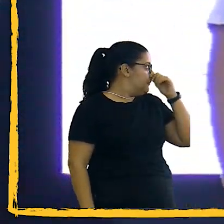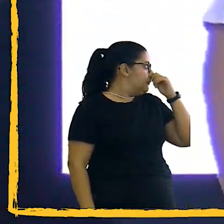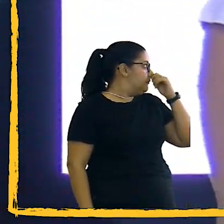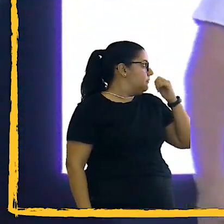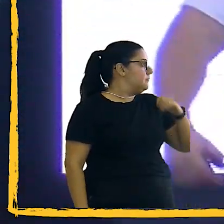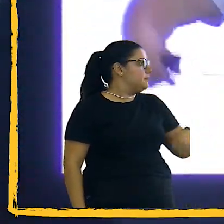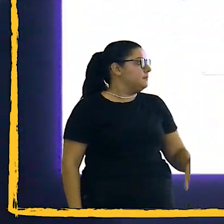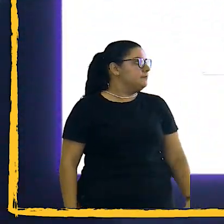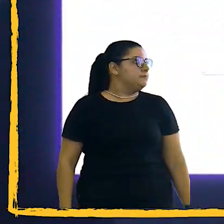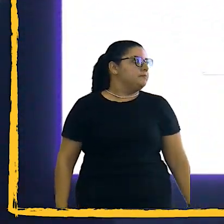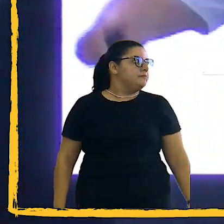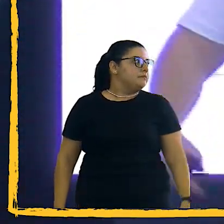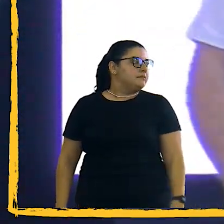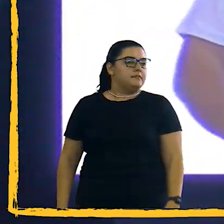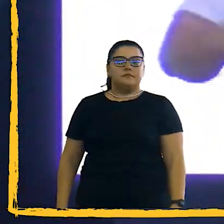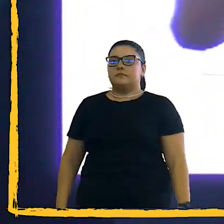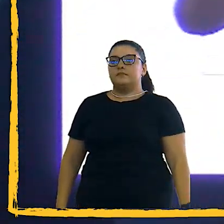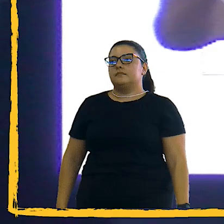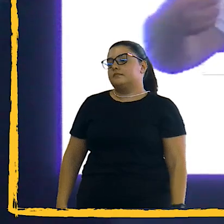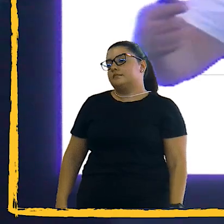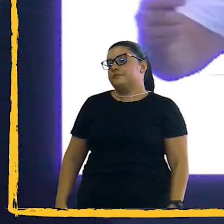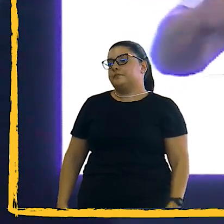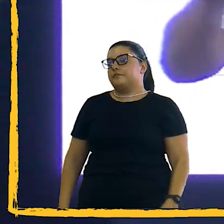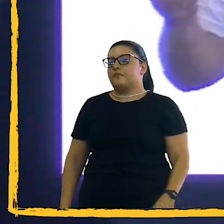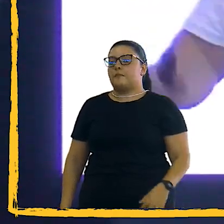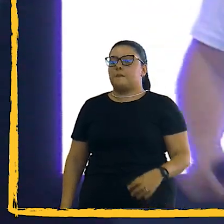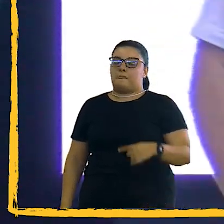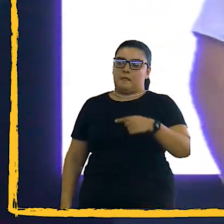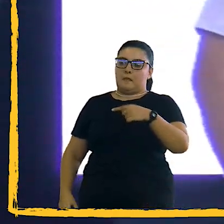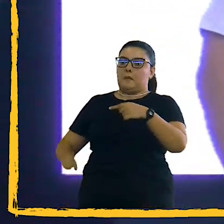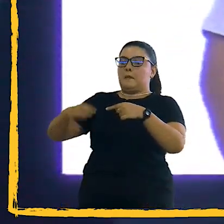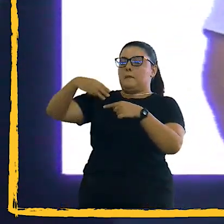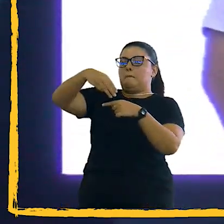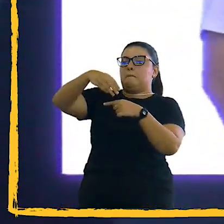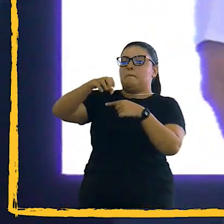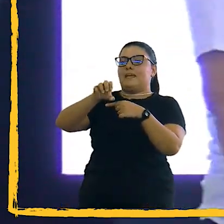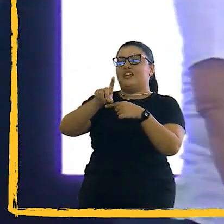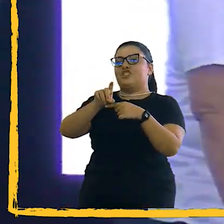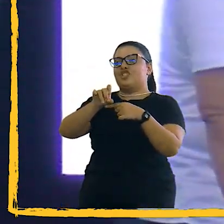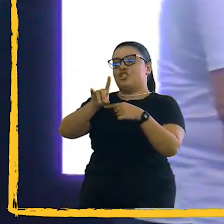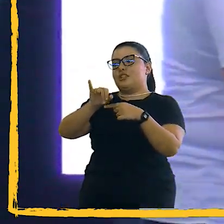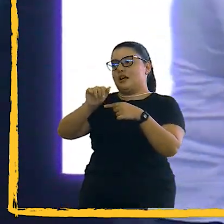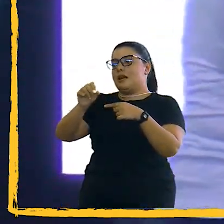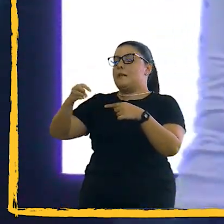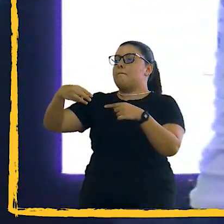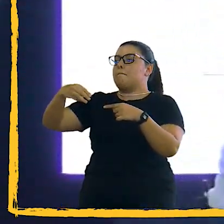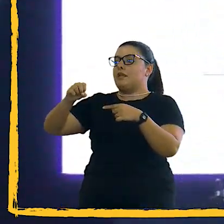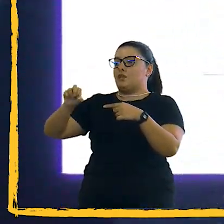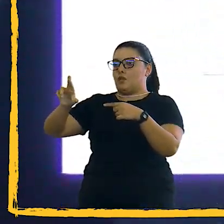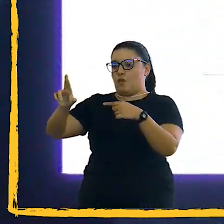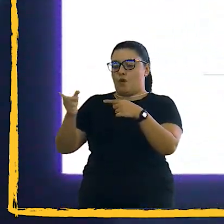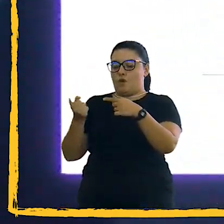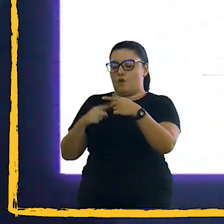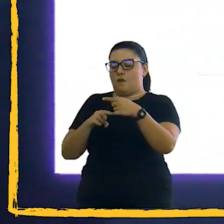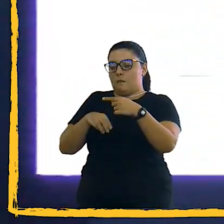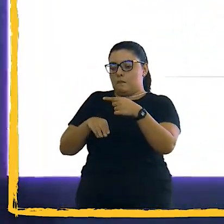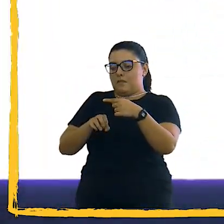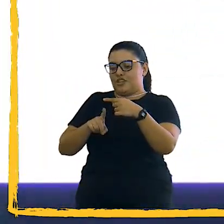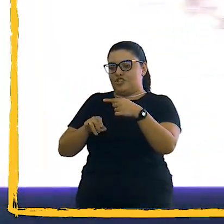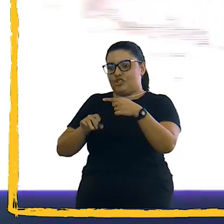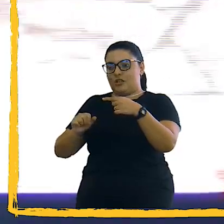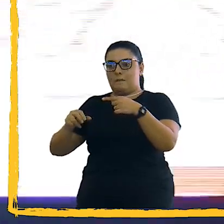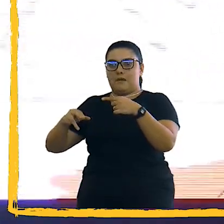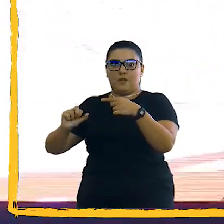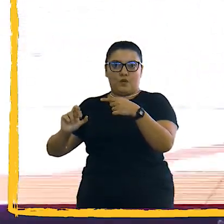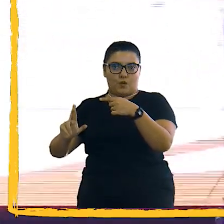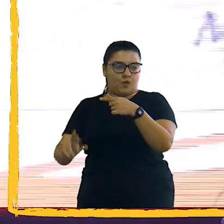ah bora botar a medida menor pela maior mesmo beleza então falou de escala você tá trabalhando o